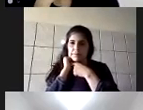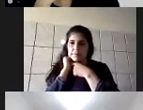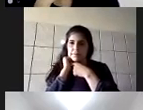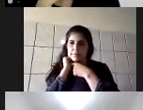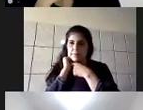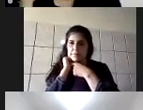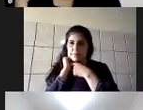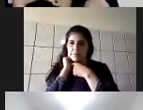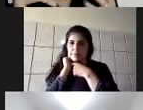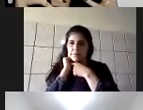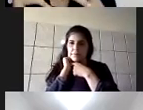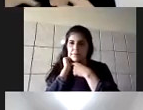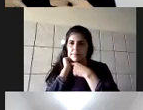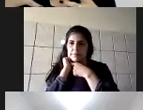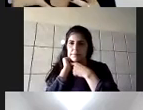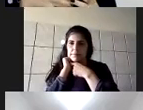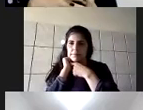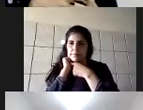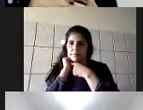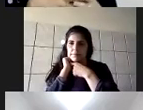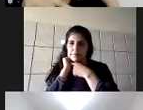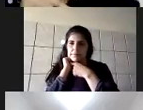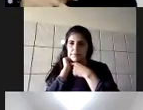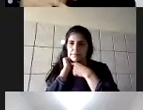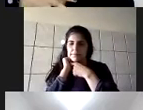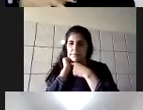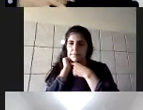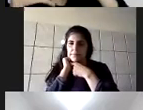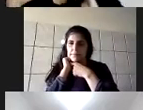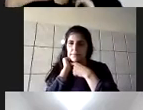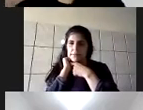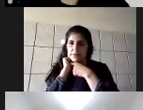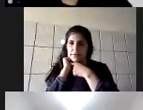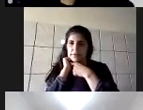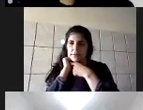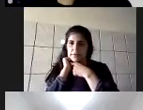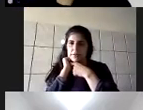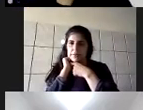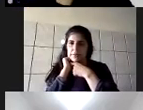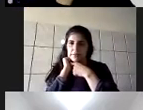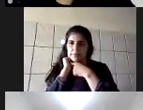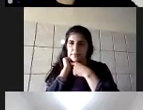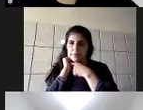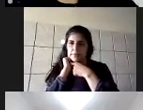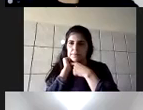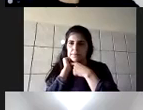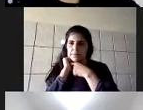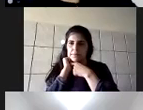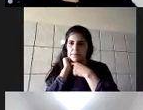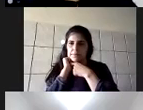sangramento e alguns, dependendo do lugar e da condição, a queda pode até mesmo levar a